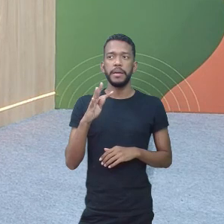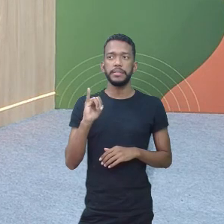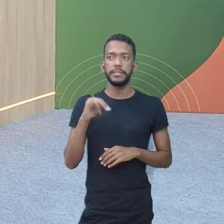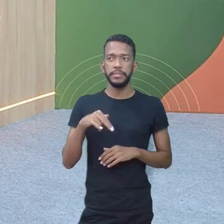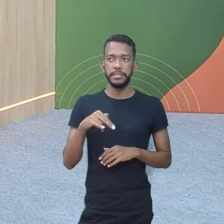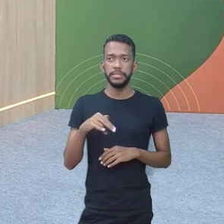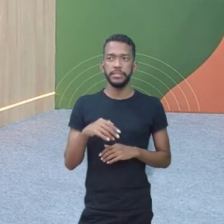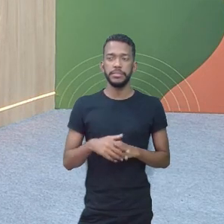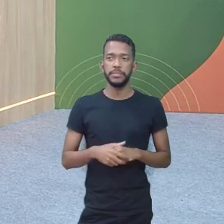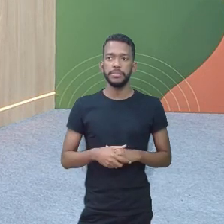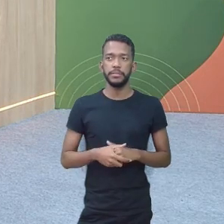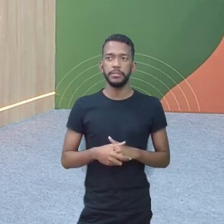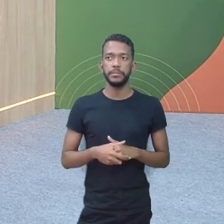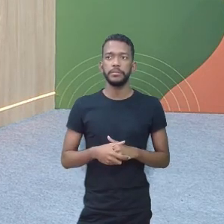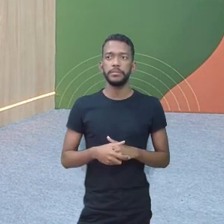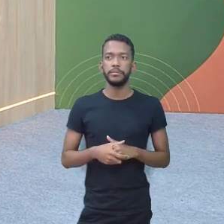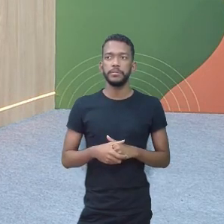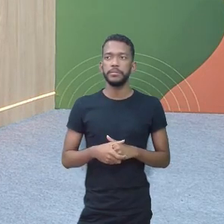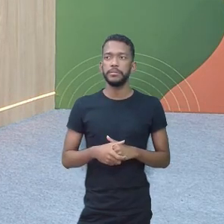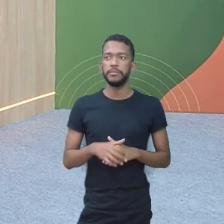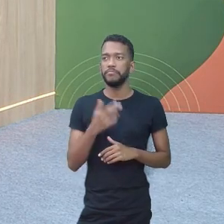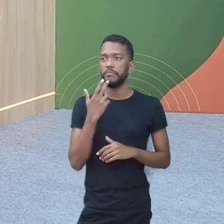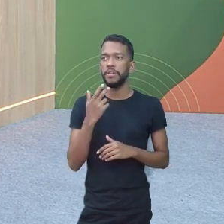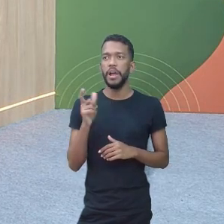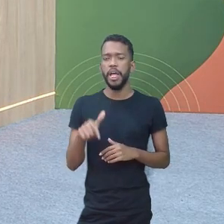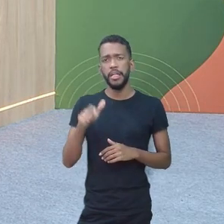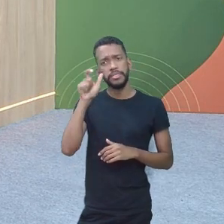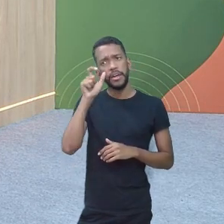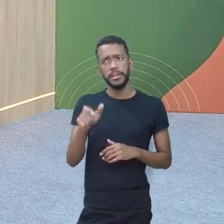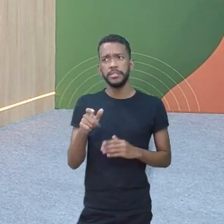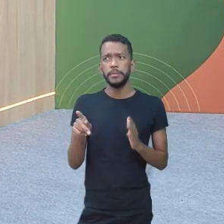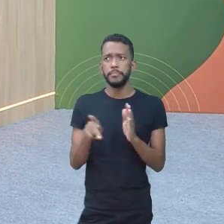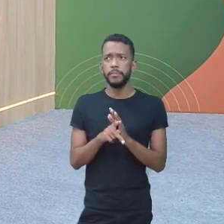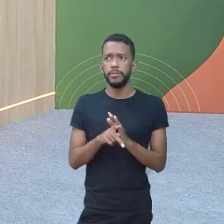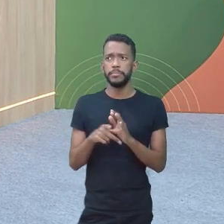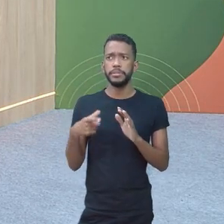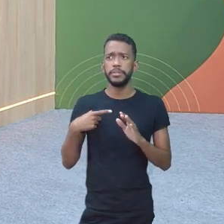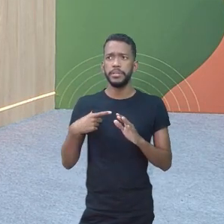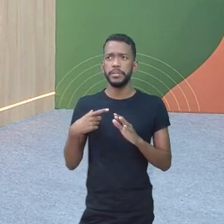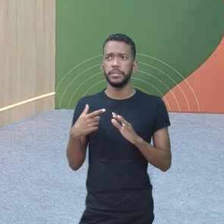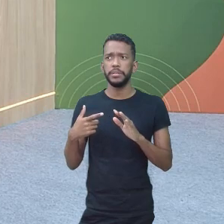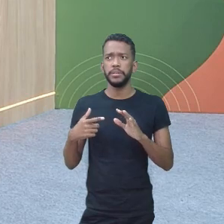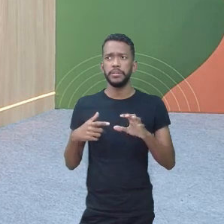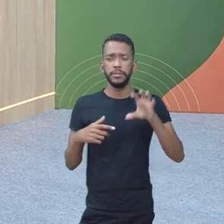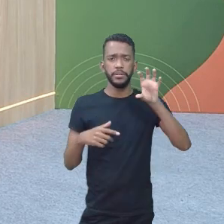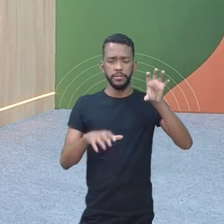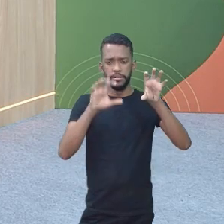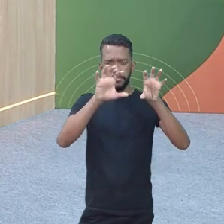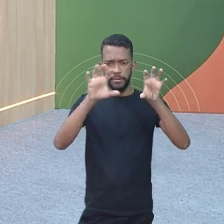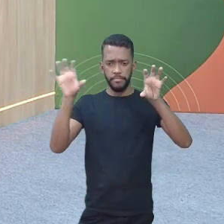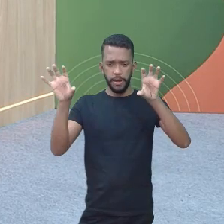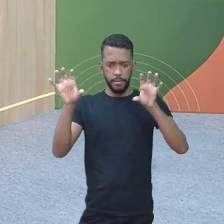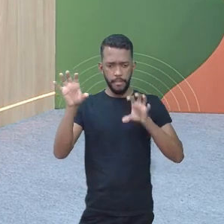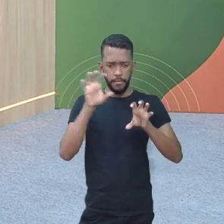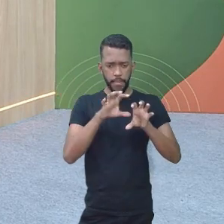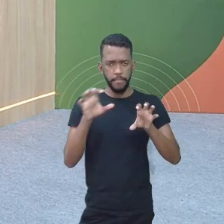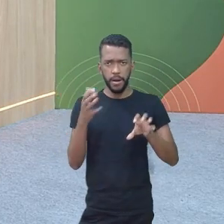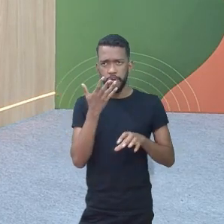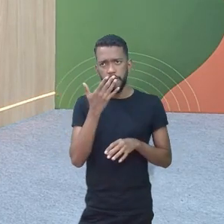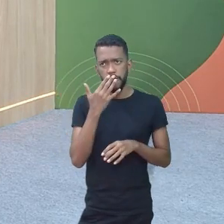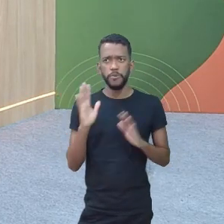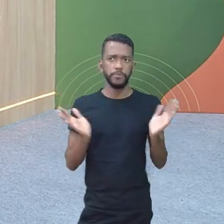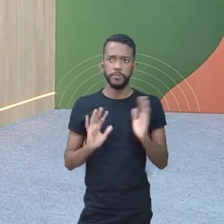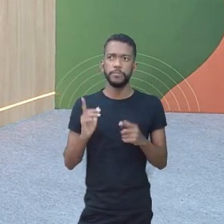que não é interessante você colocar e designar um continente para cada cor. Por